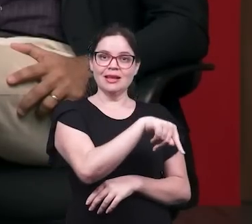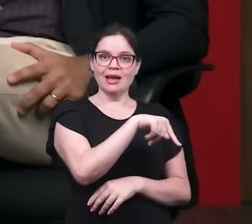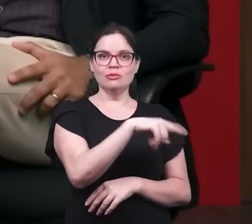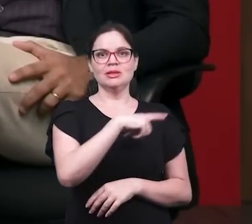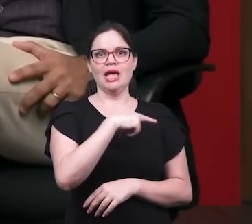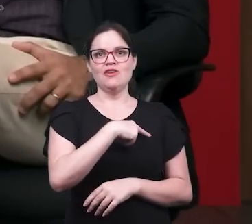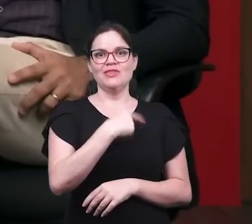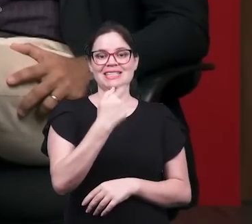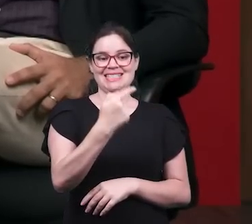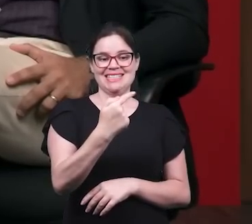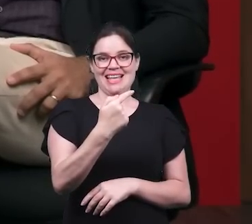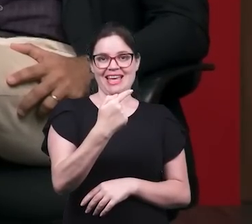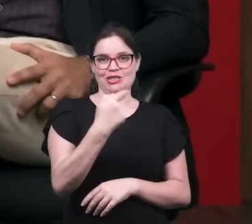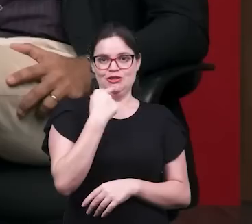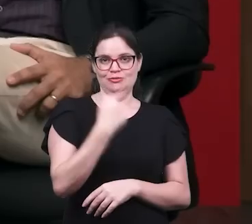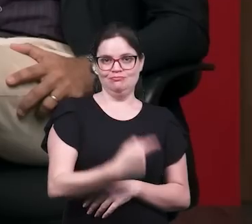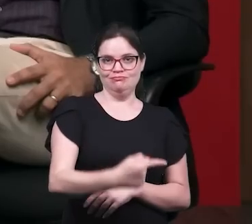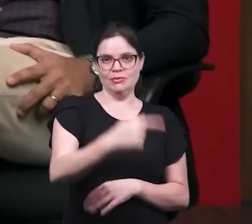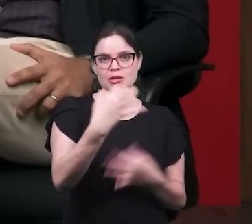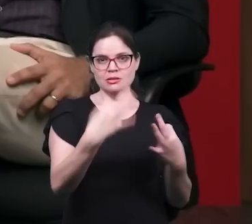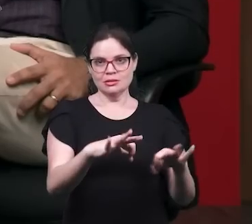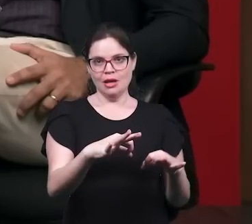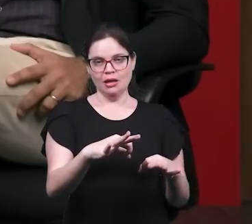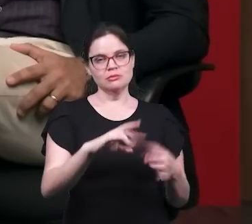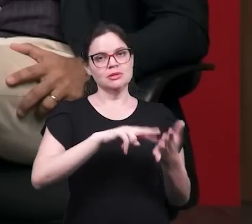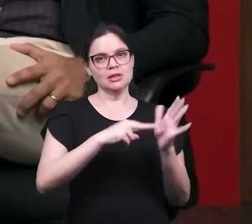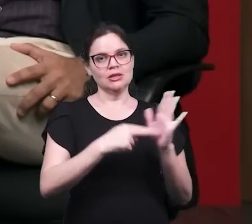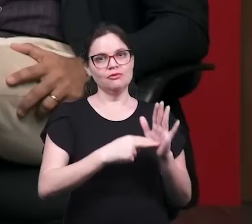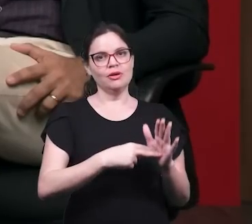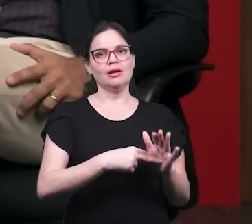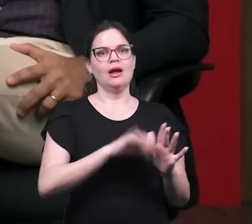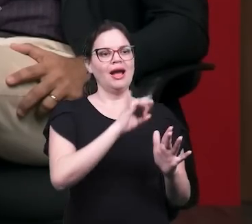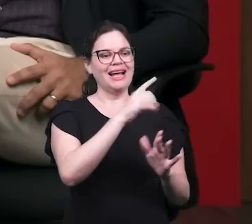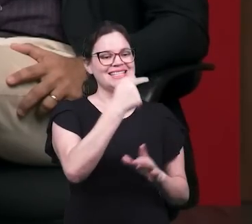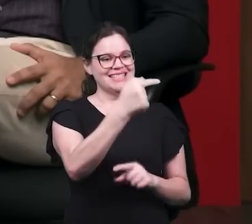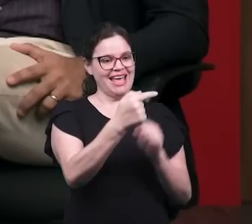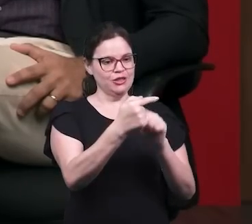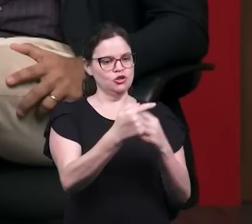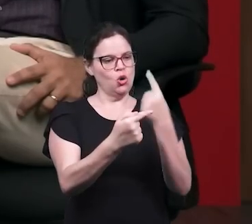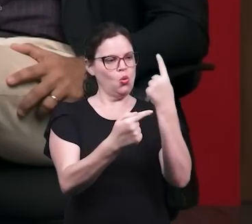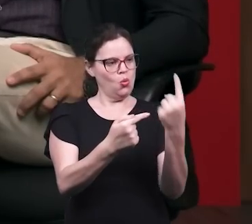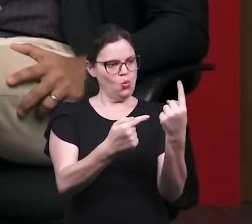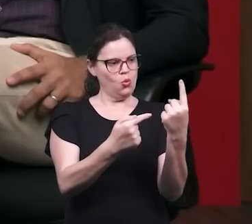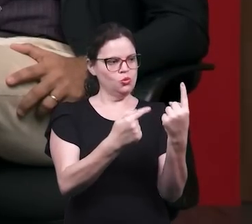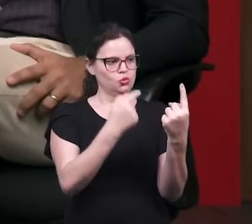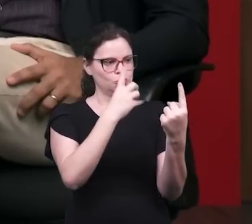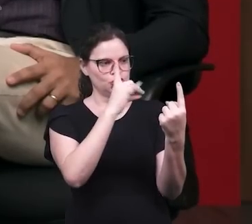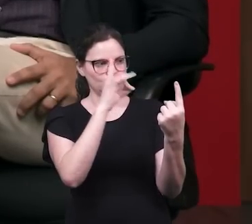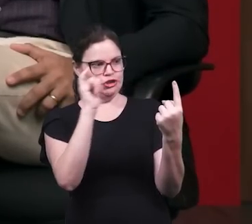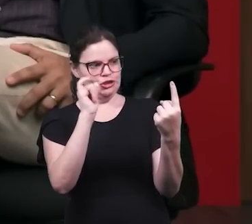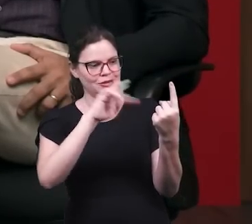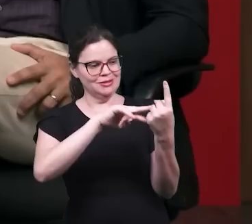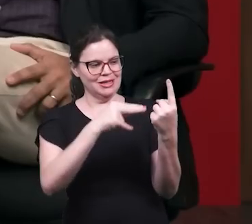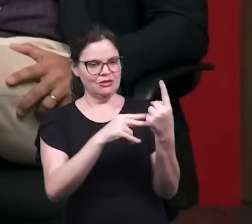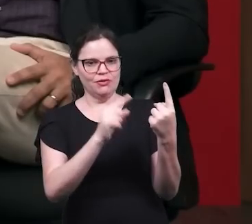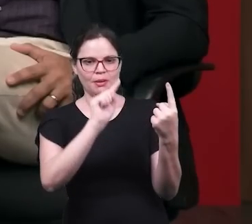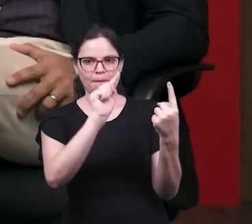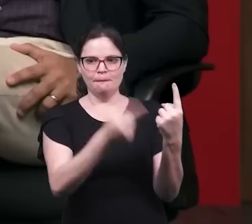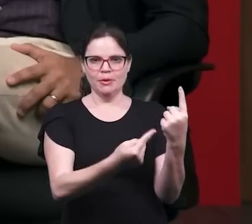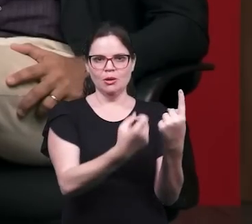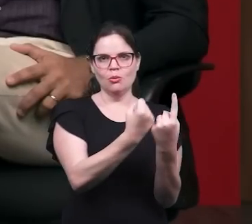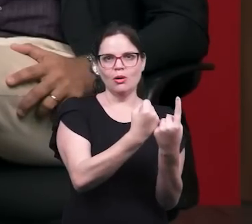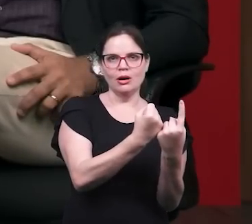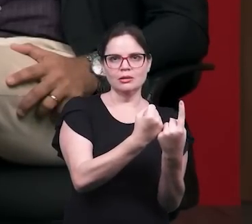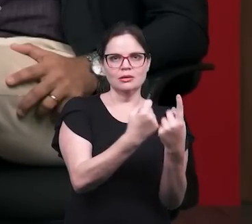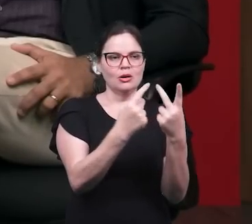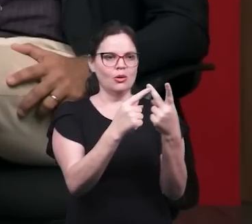a interpretação das profecias, o Senhor na Bíblia, ele deixa as peças, né? Um fecha